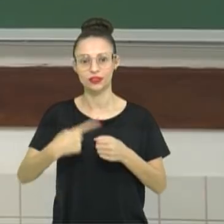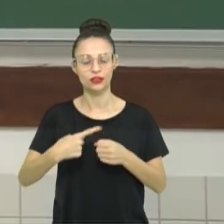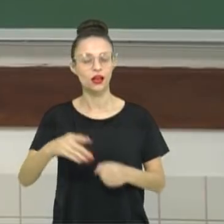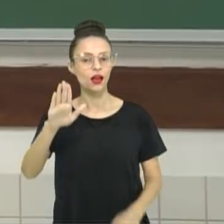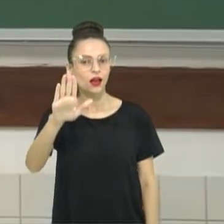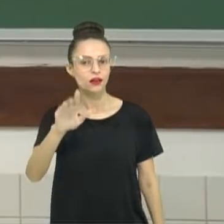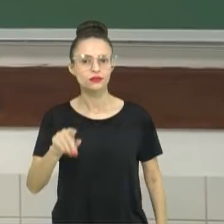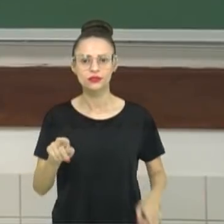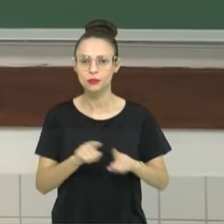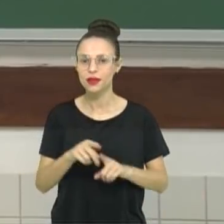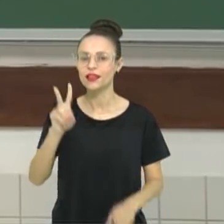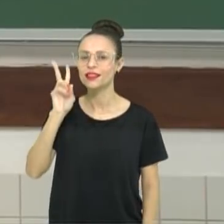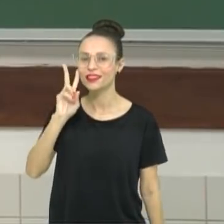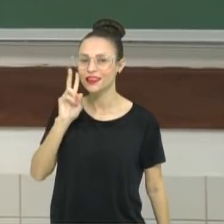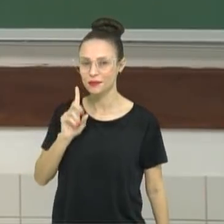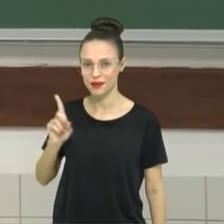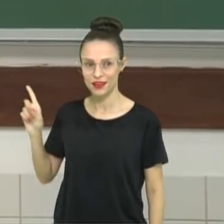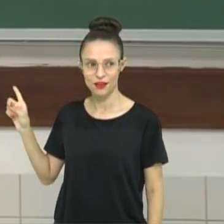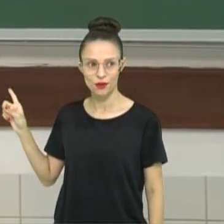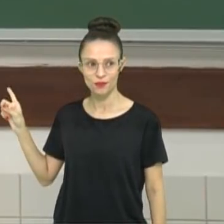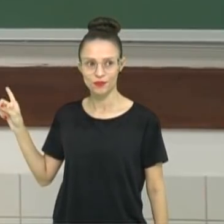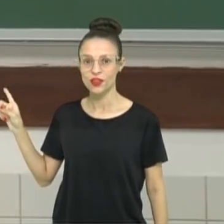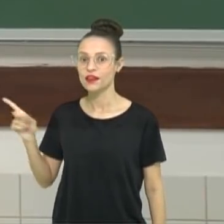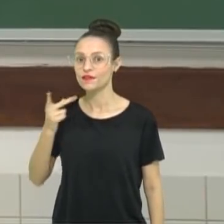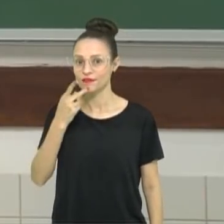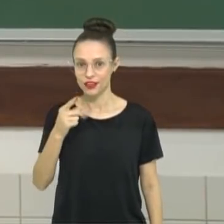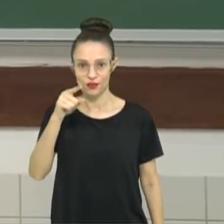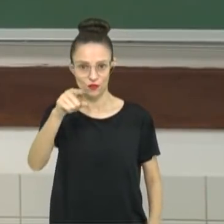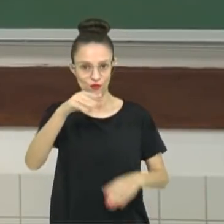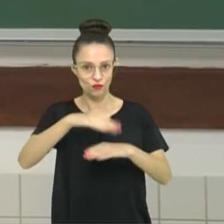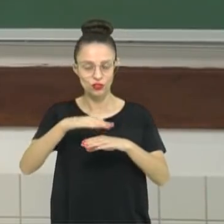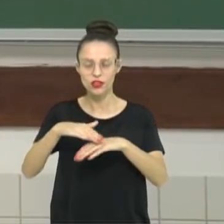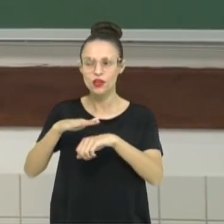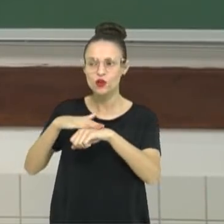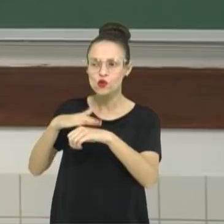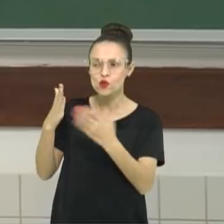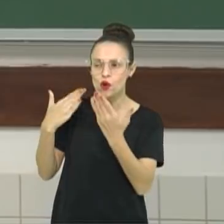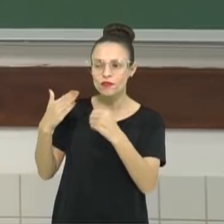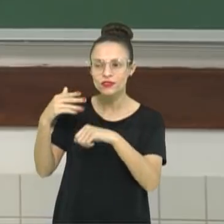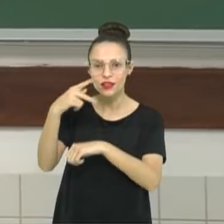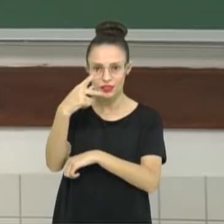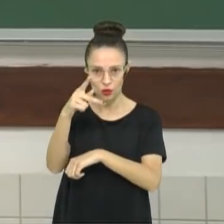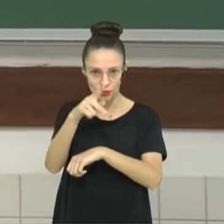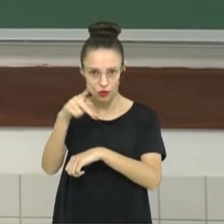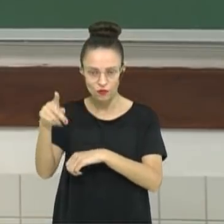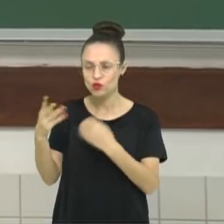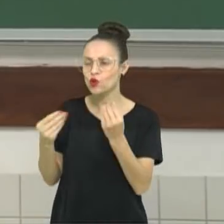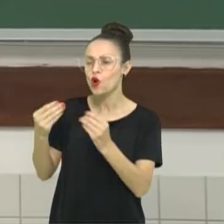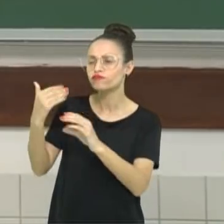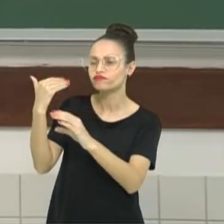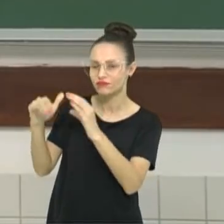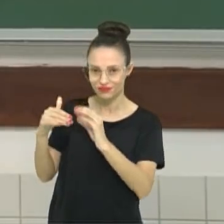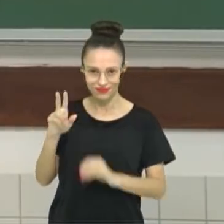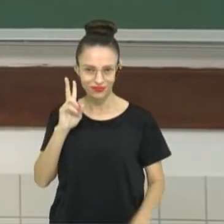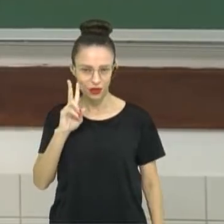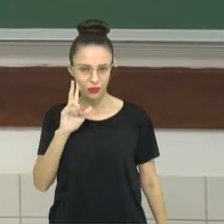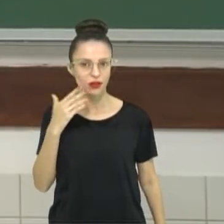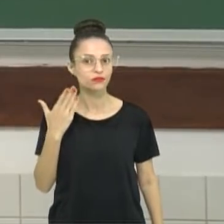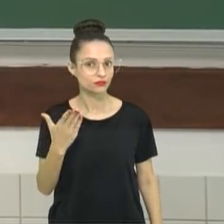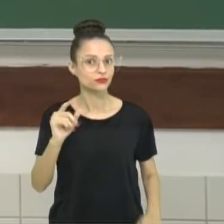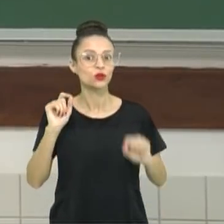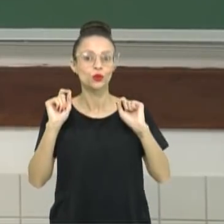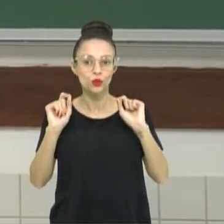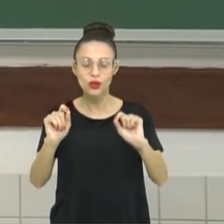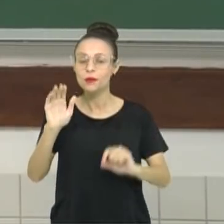coisa. Lembra que nessa tela daqui eu falei que é para você conversar com o seu professor e ver como que você vai enviar para ele? Pois